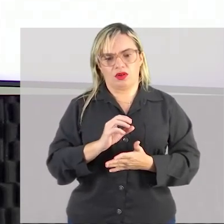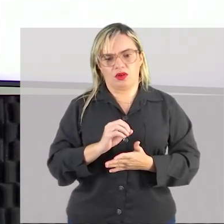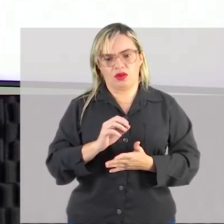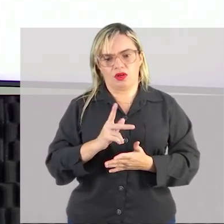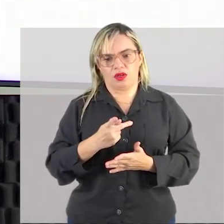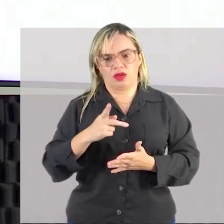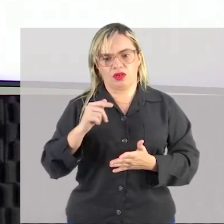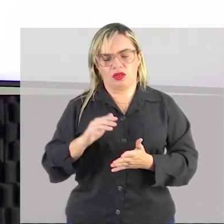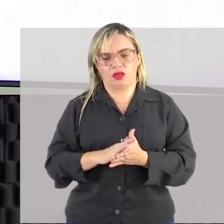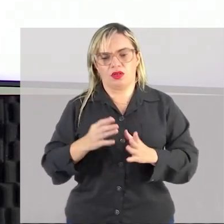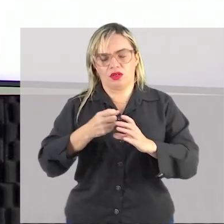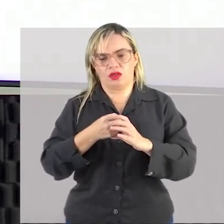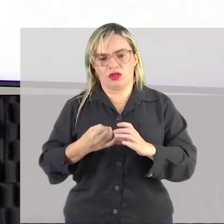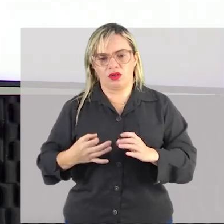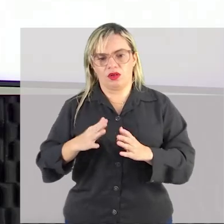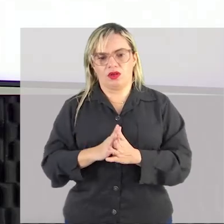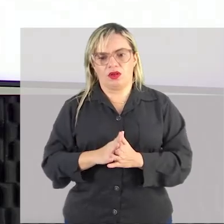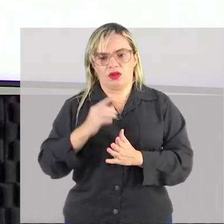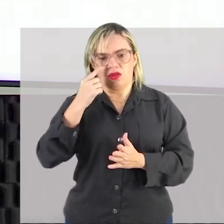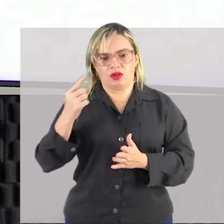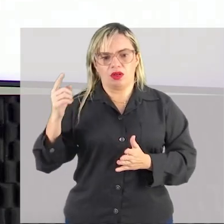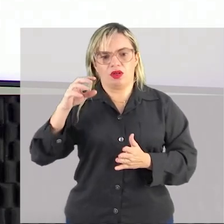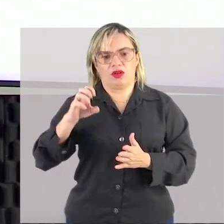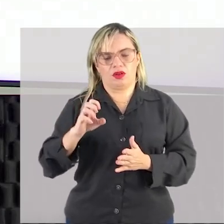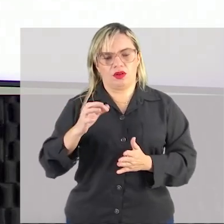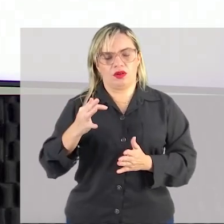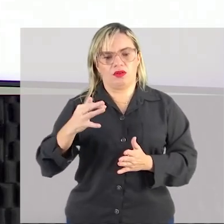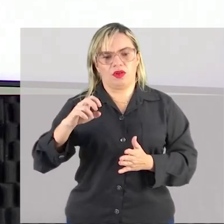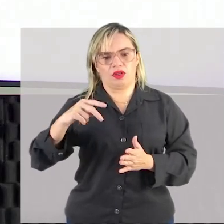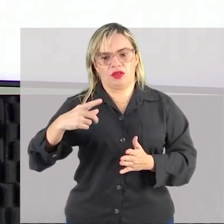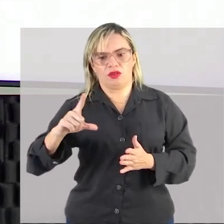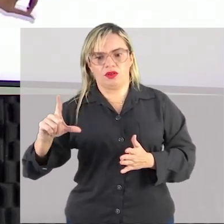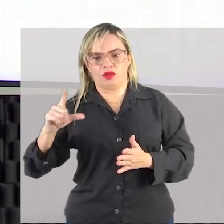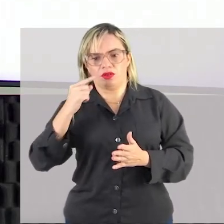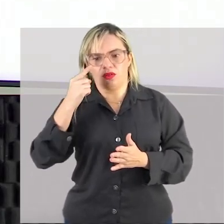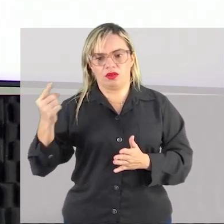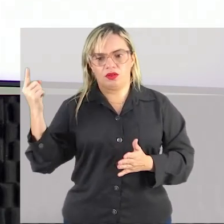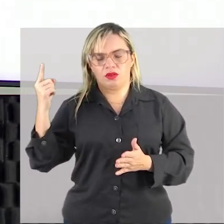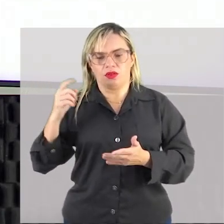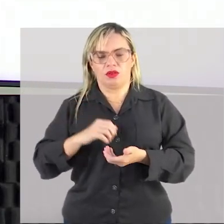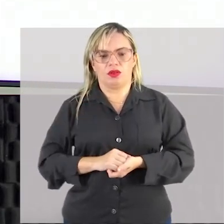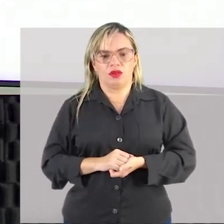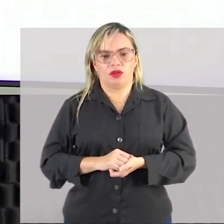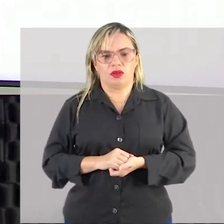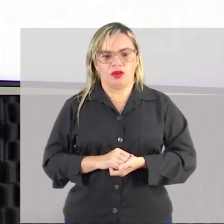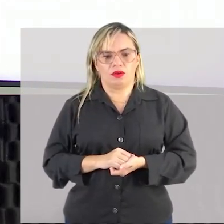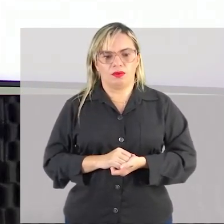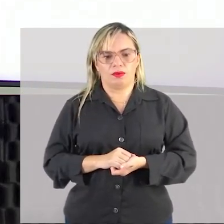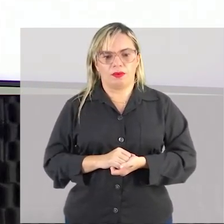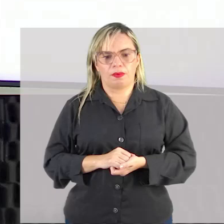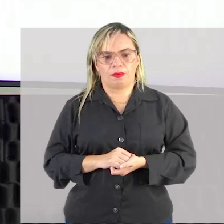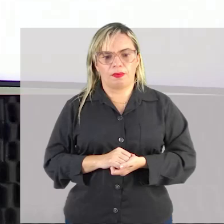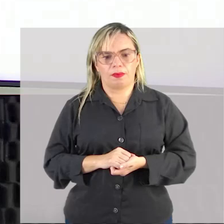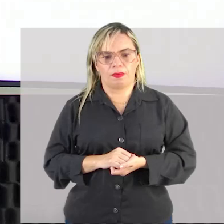ligado ao aromático. Daniel, o OH aqui caracterizando enol porque está ligado a carbono insaturado.